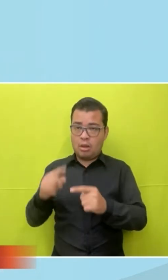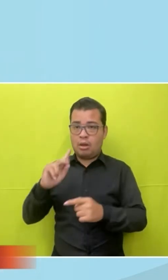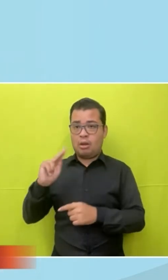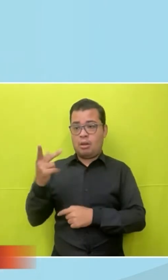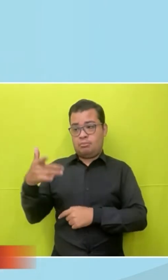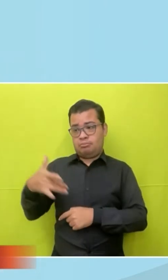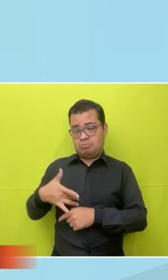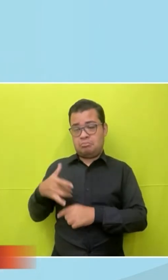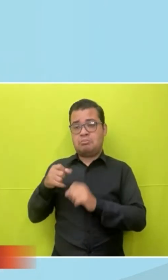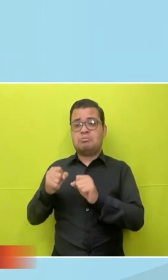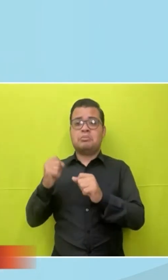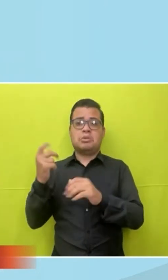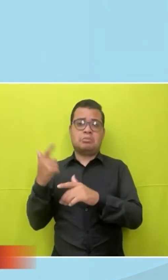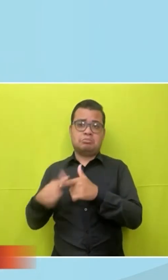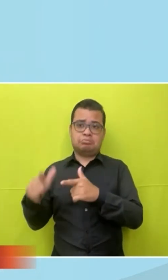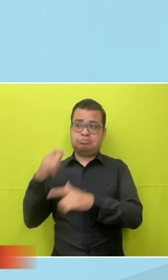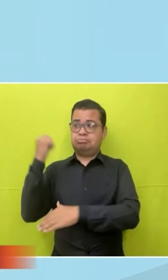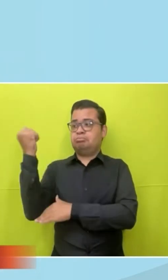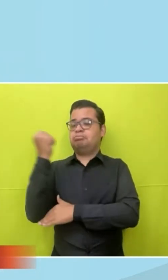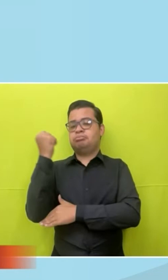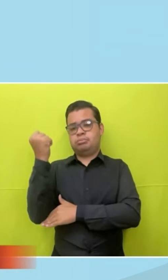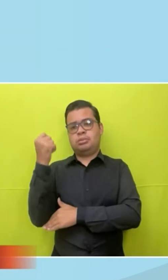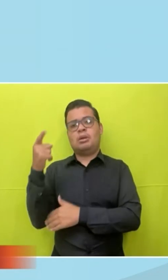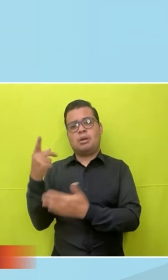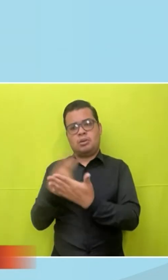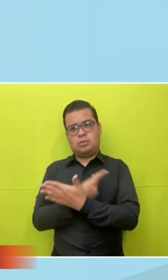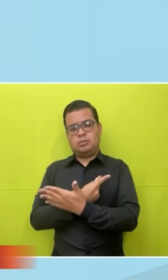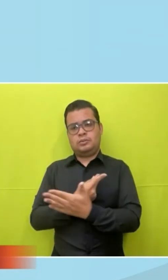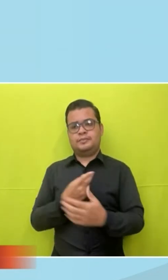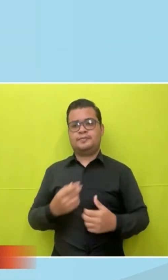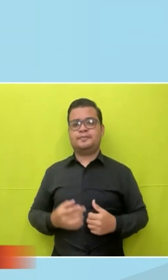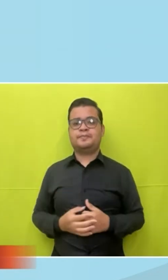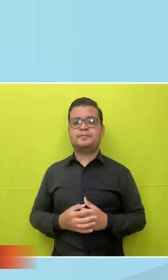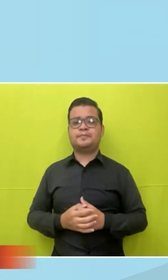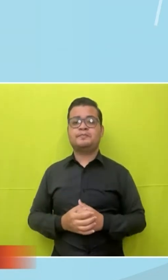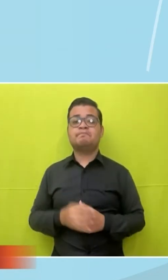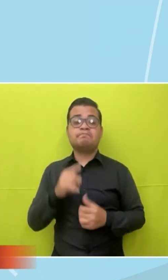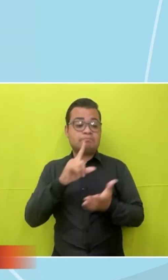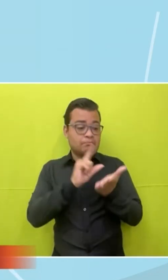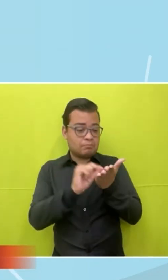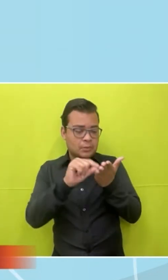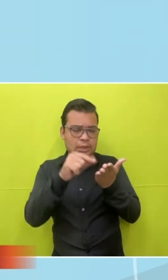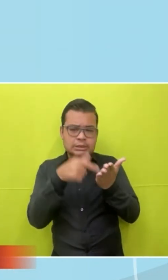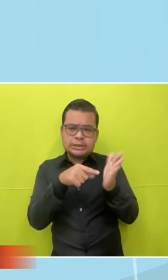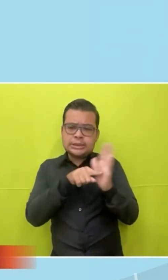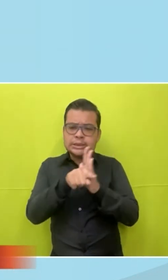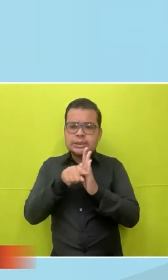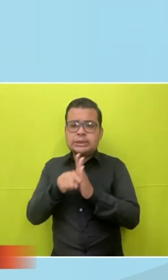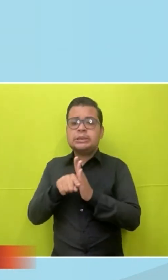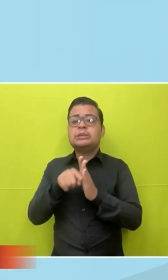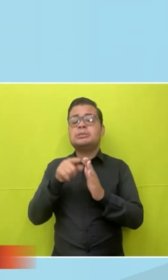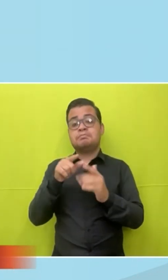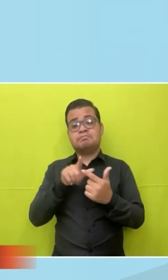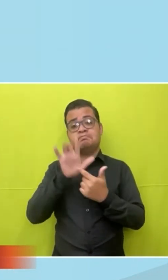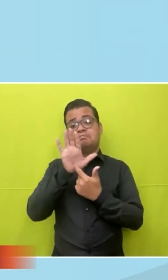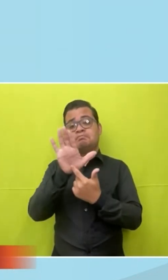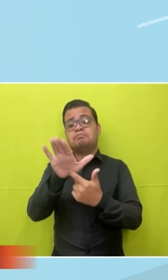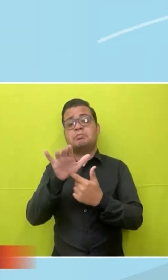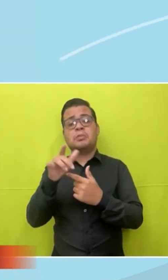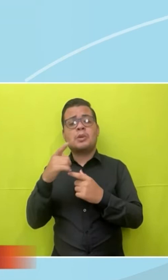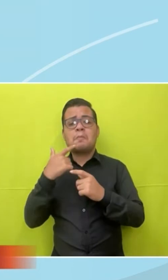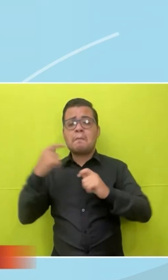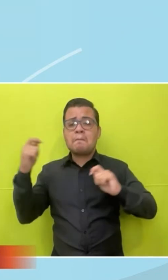casos agudos de hepatite em crianças. Esse artigo aponta que existe uma possibilidade de